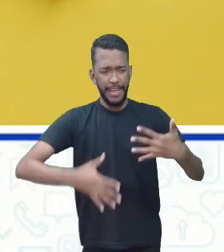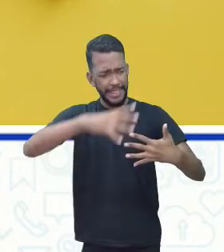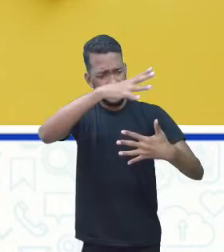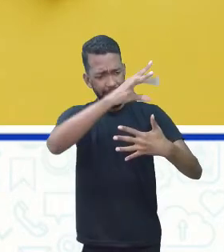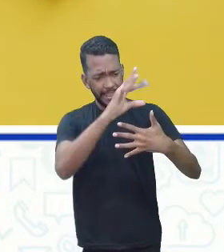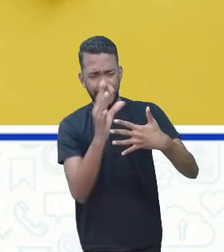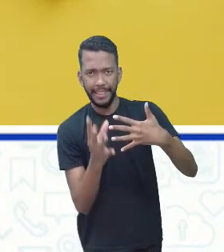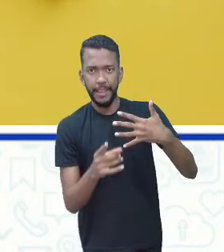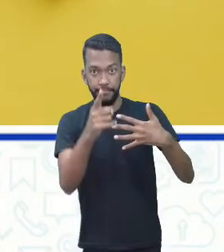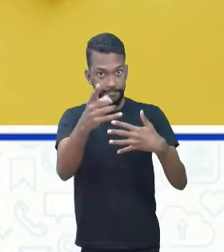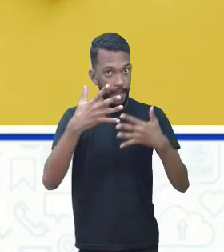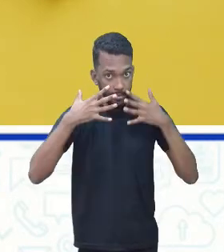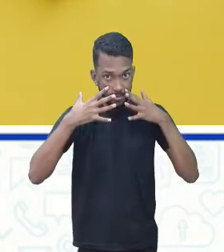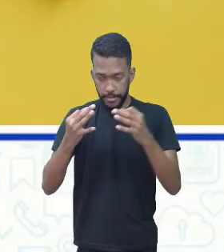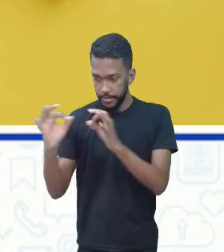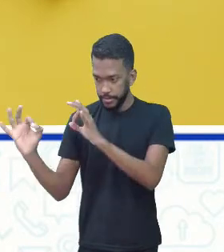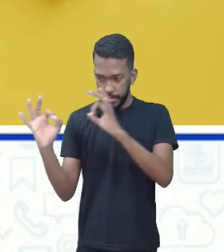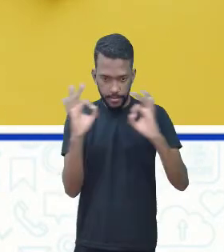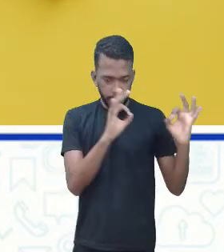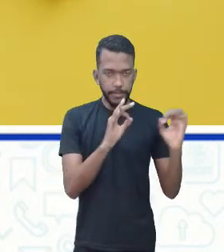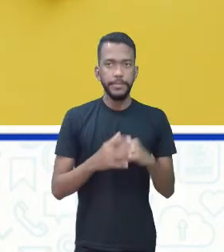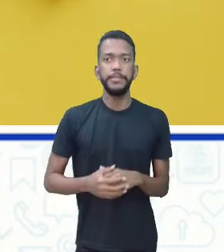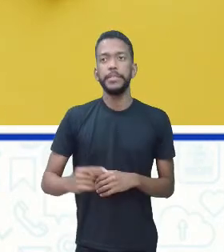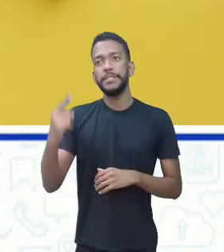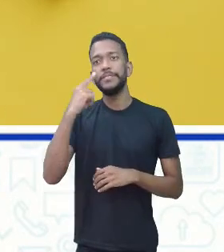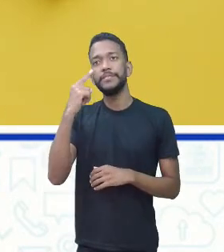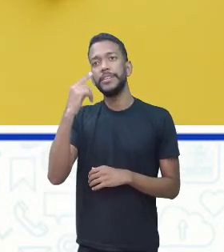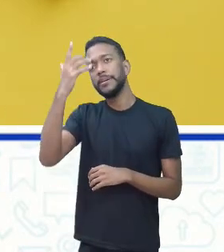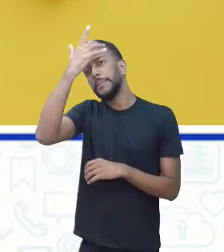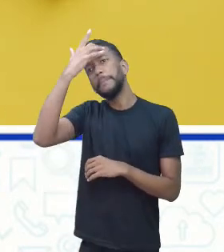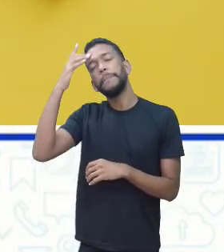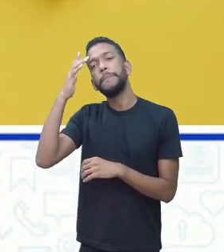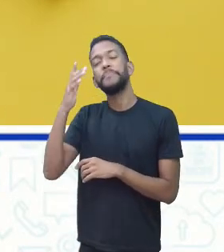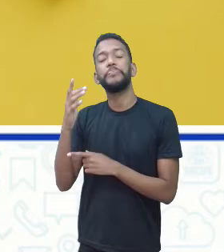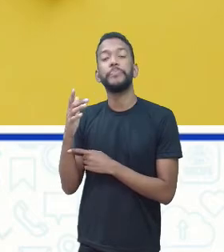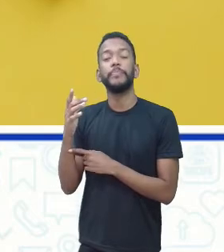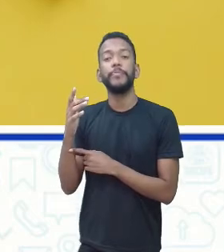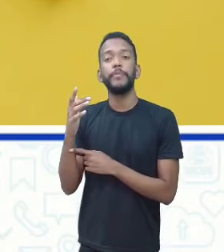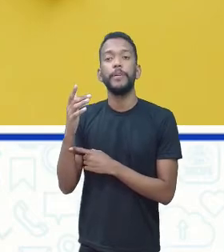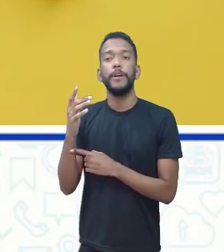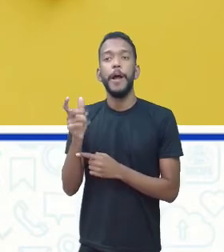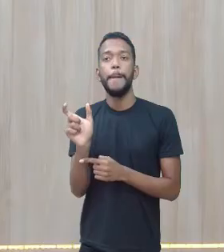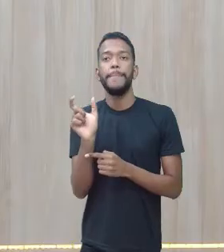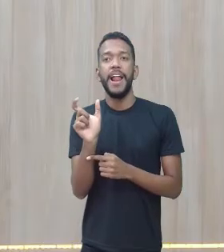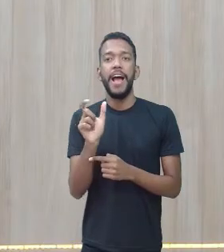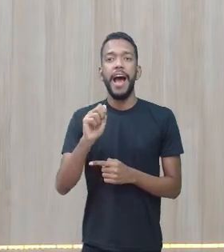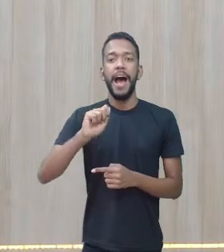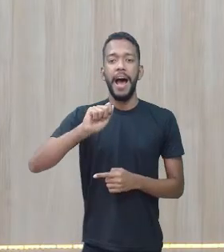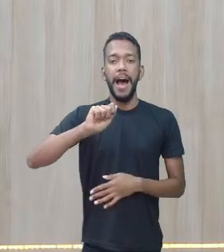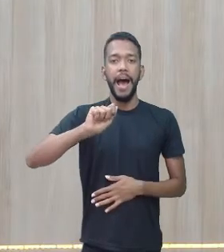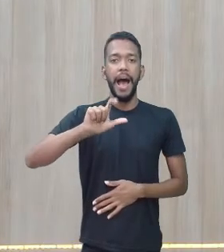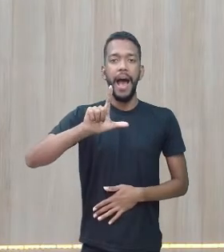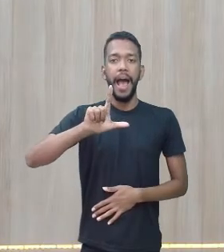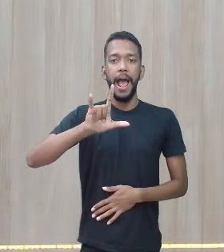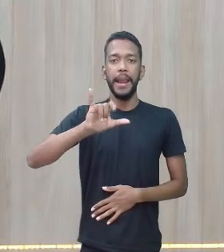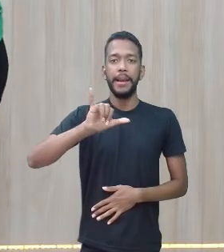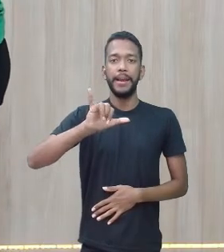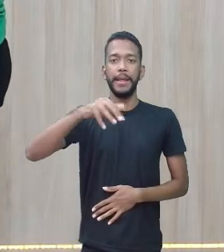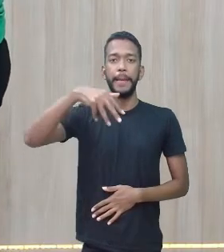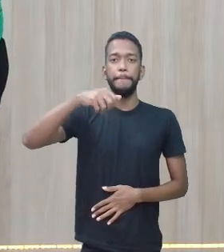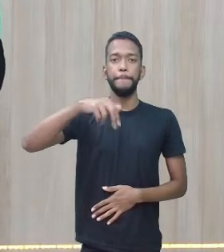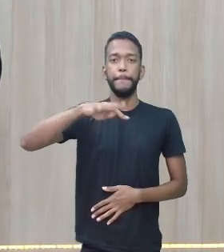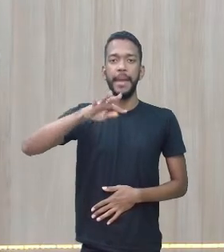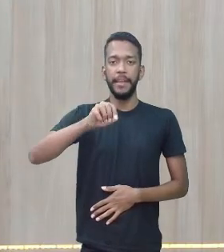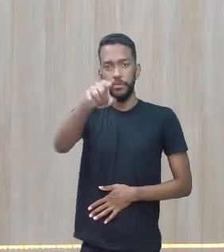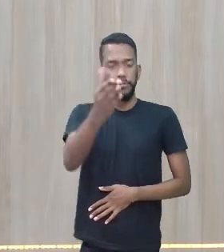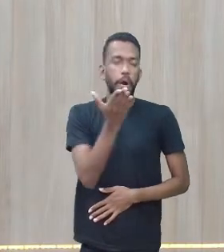Então, observe a palavra alimento. Vocês já tomaram café da manhã? Então, o que tinha lá, o cuscuz e o café,